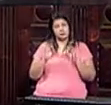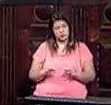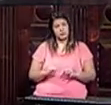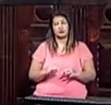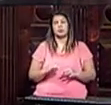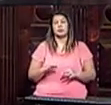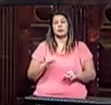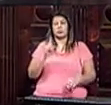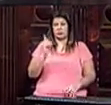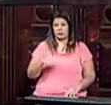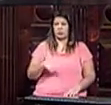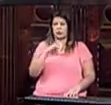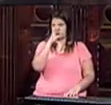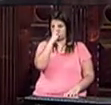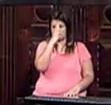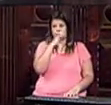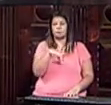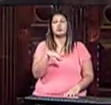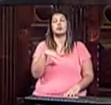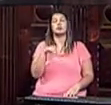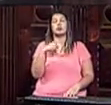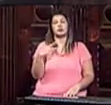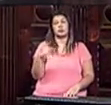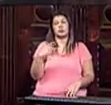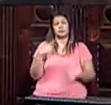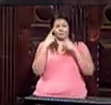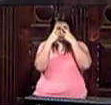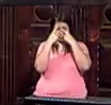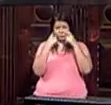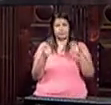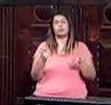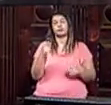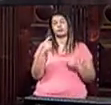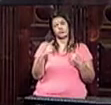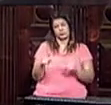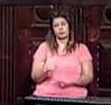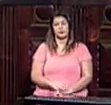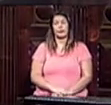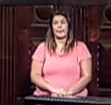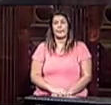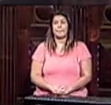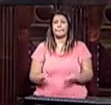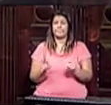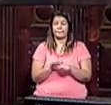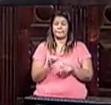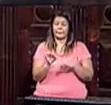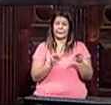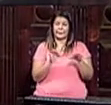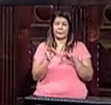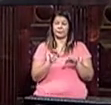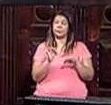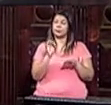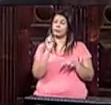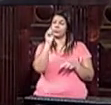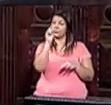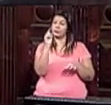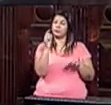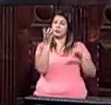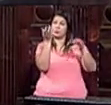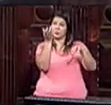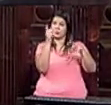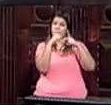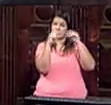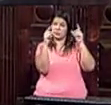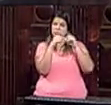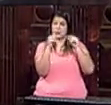de enfrentamento da criminalidade e da violência. Outros projetos tramitam no Congresso Nacional. A perda